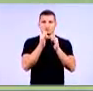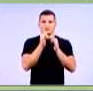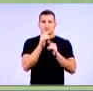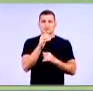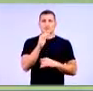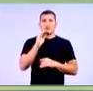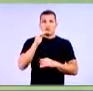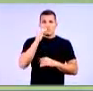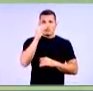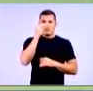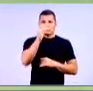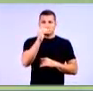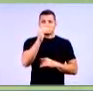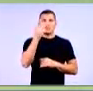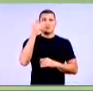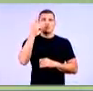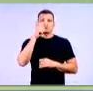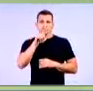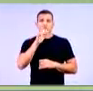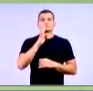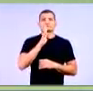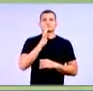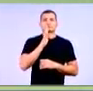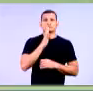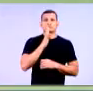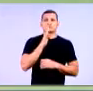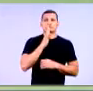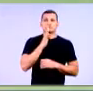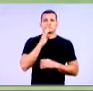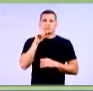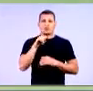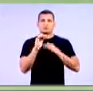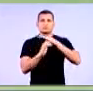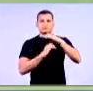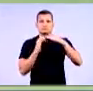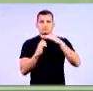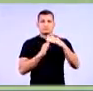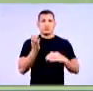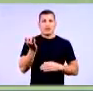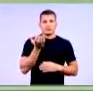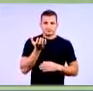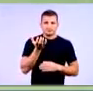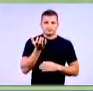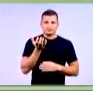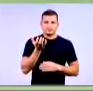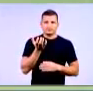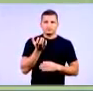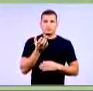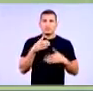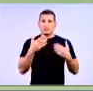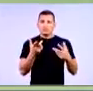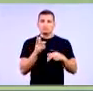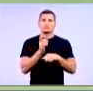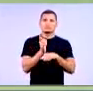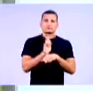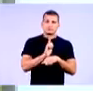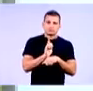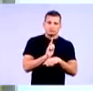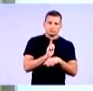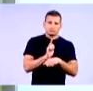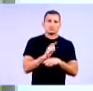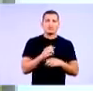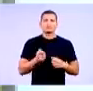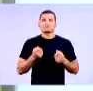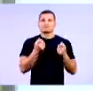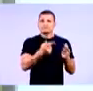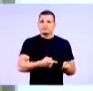gente consegue, então, gerar o conhecimento, que é o que as empresas esperam. Então, os gestores investem em